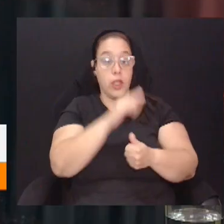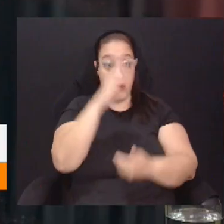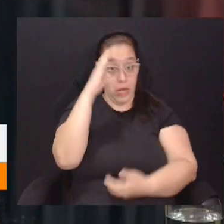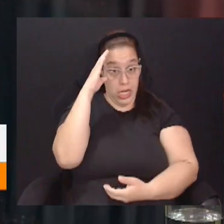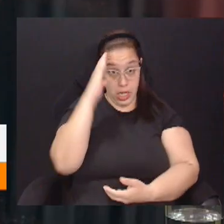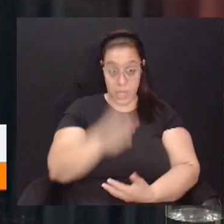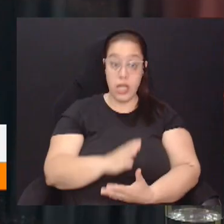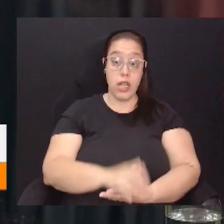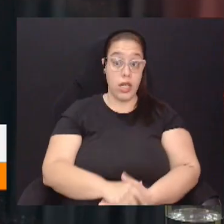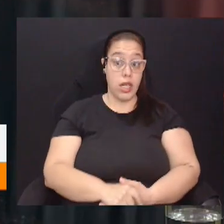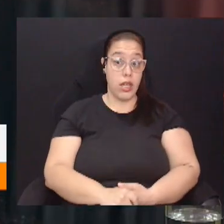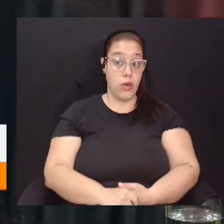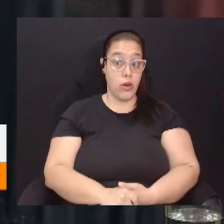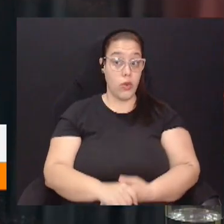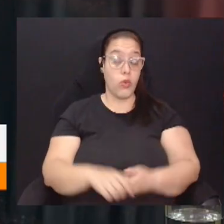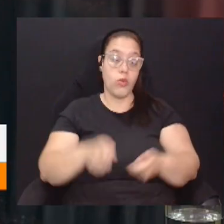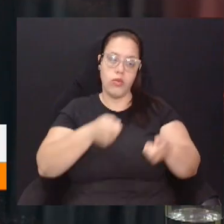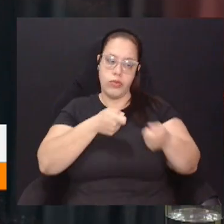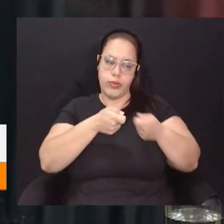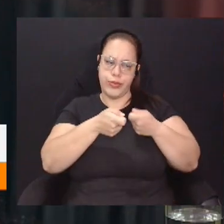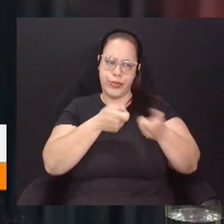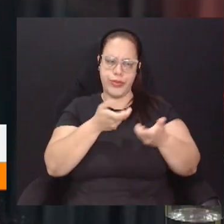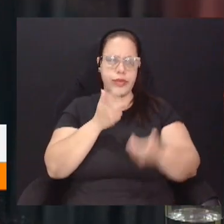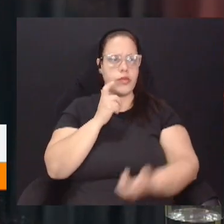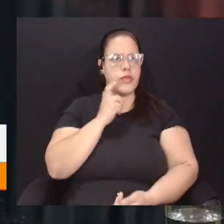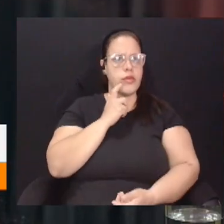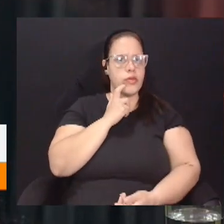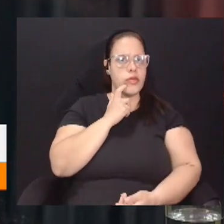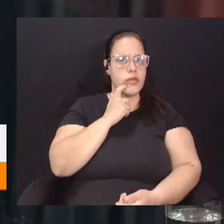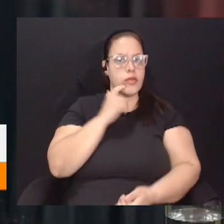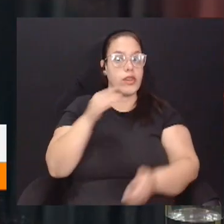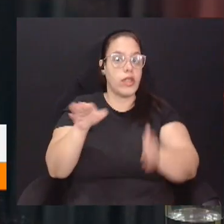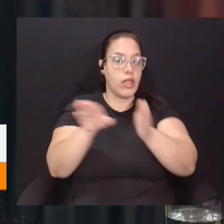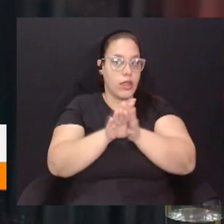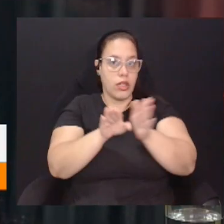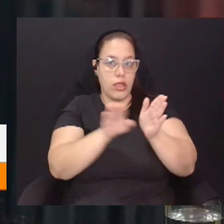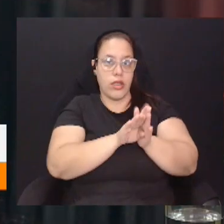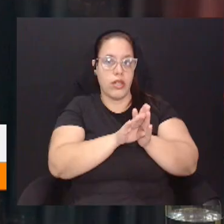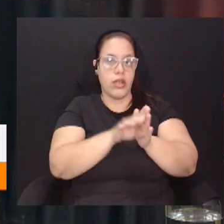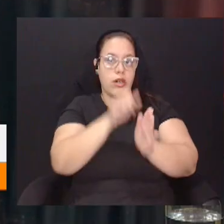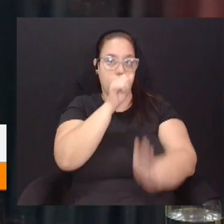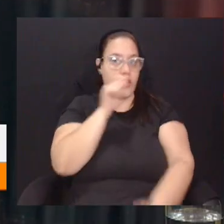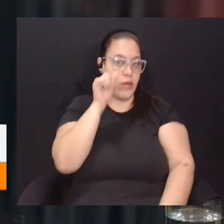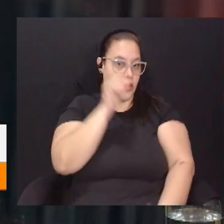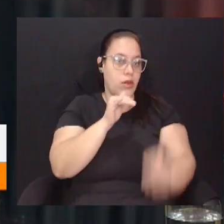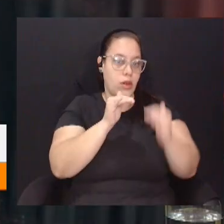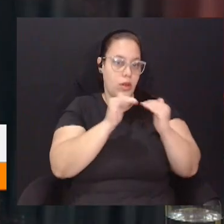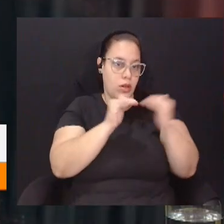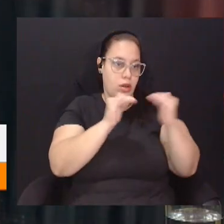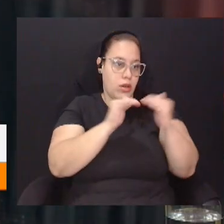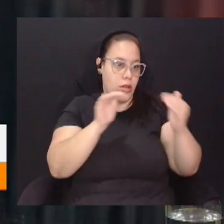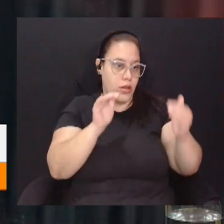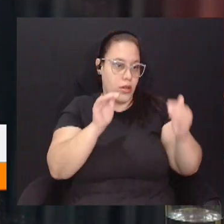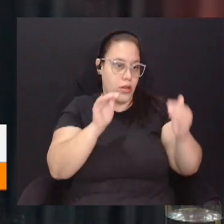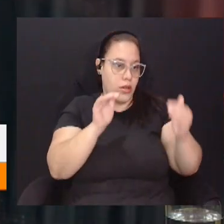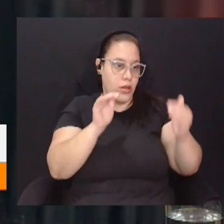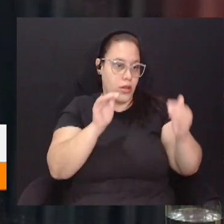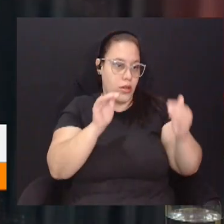princípios reguladores, de entrarem em pacto, entrarem em aliança, né, com o seu